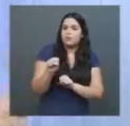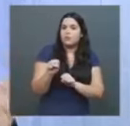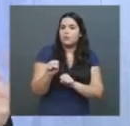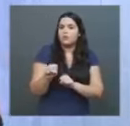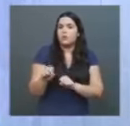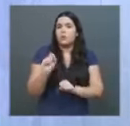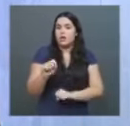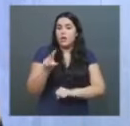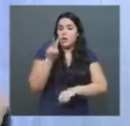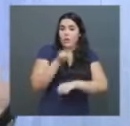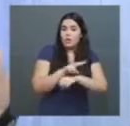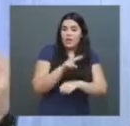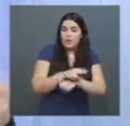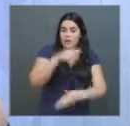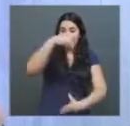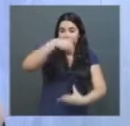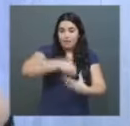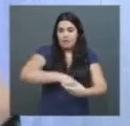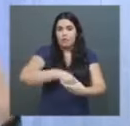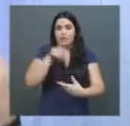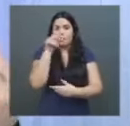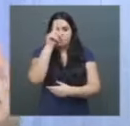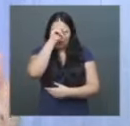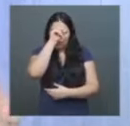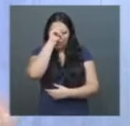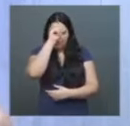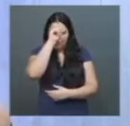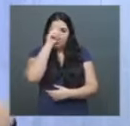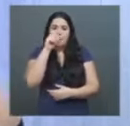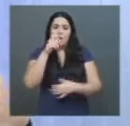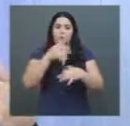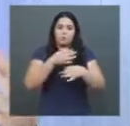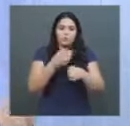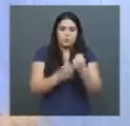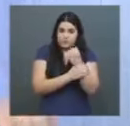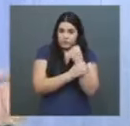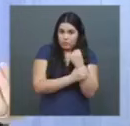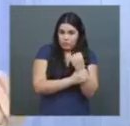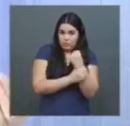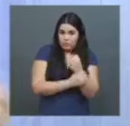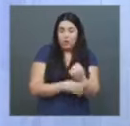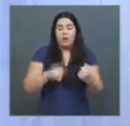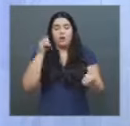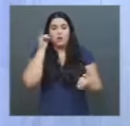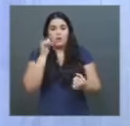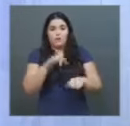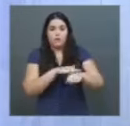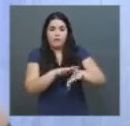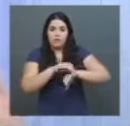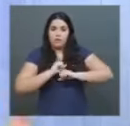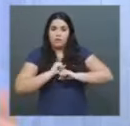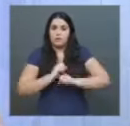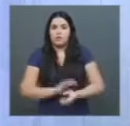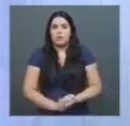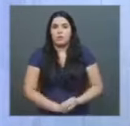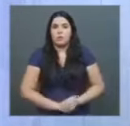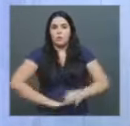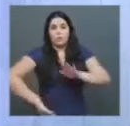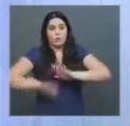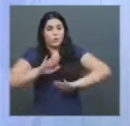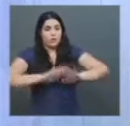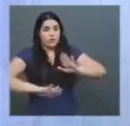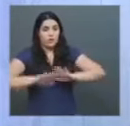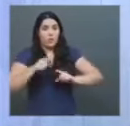para cuidar dentro do hospital com segurança, com prevenção de infecção, cuidado atraumático, porque aquele bebezinho,